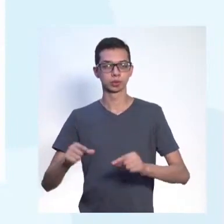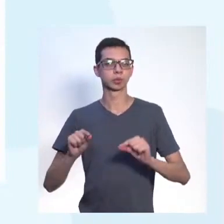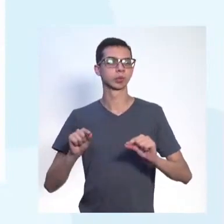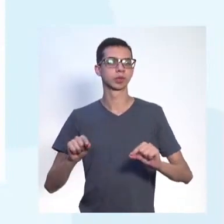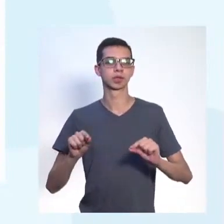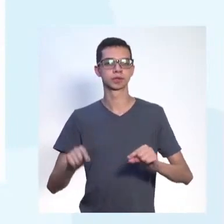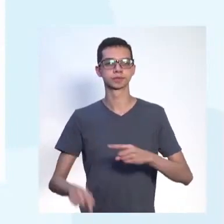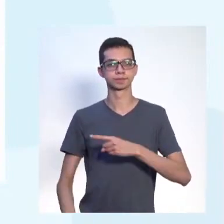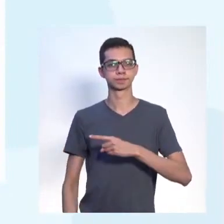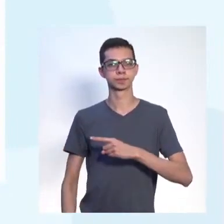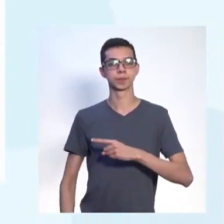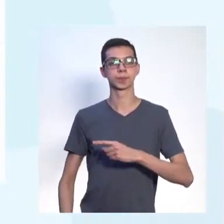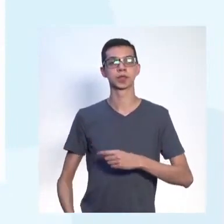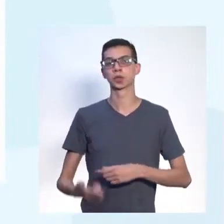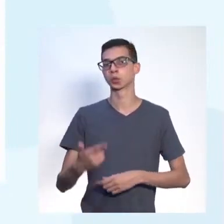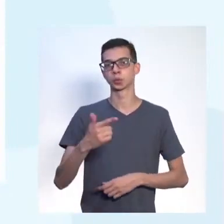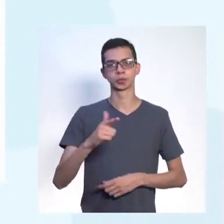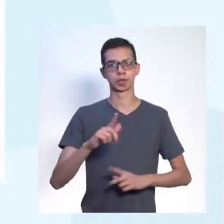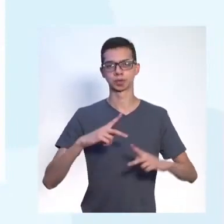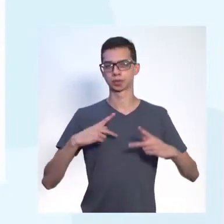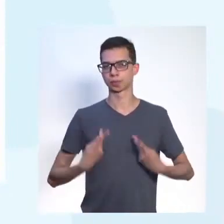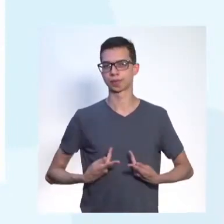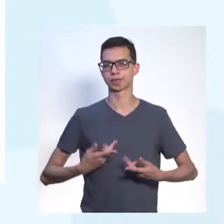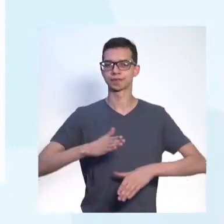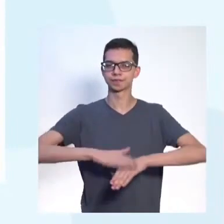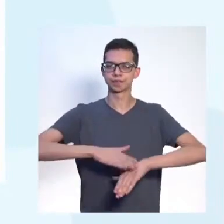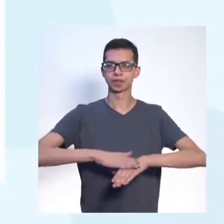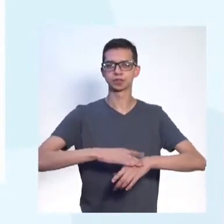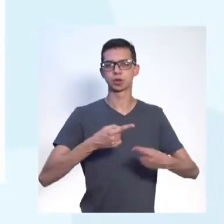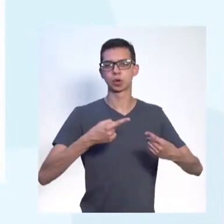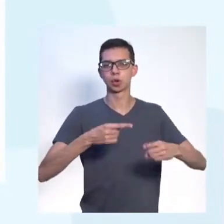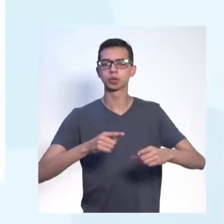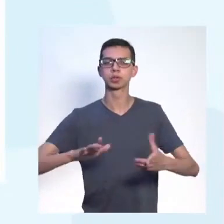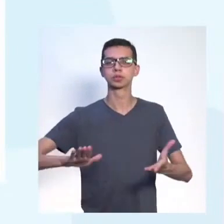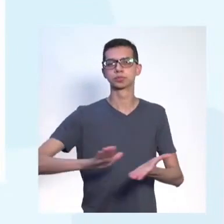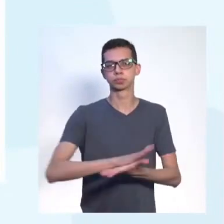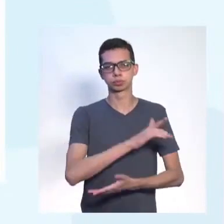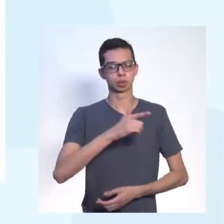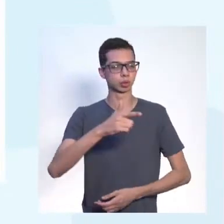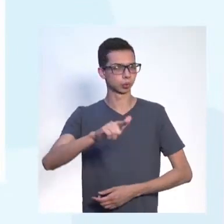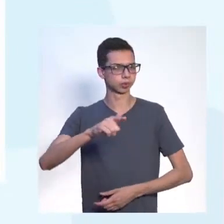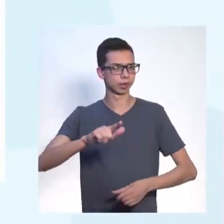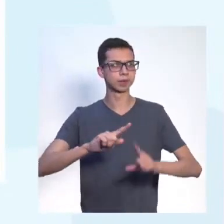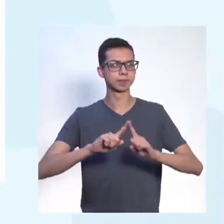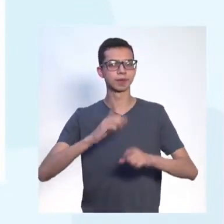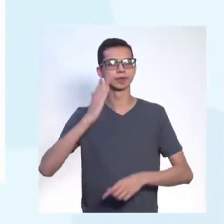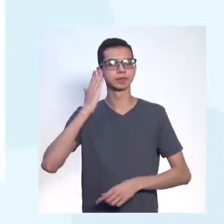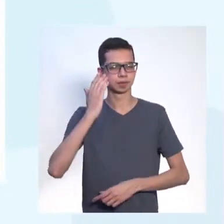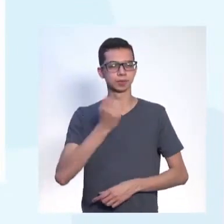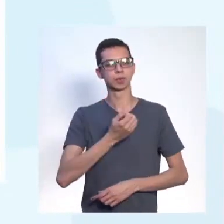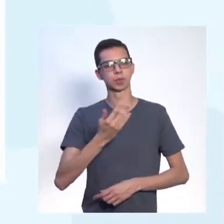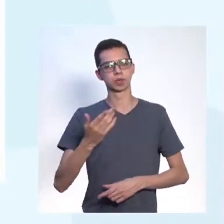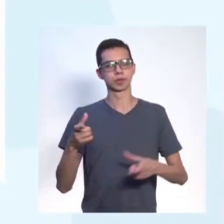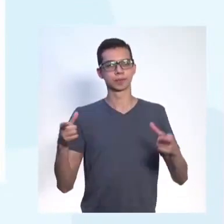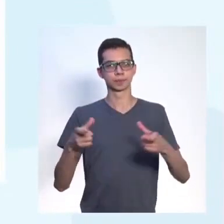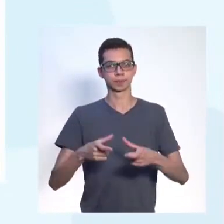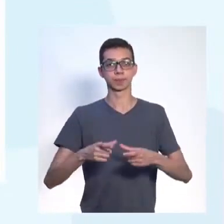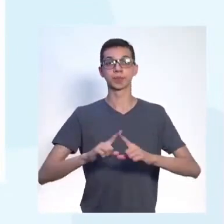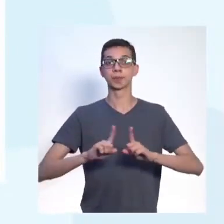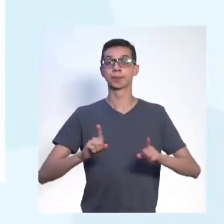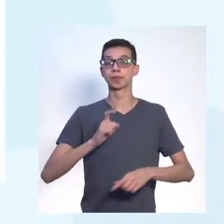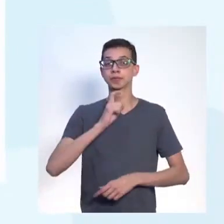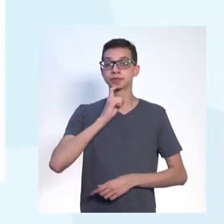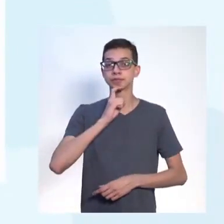uma ação mais antrópica direcionalmente. É lógico que a gente sabe que já tem, né, mas numa menor quantidade. Agora tem florestas